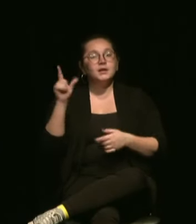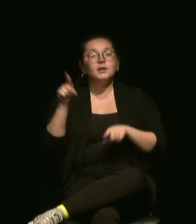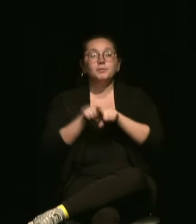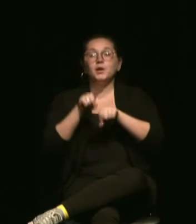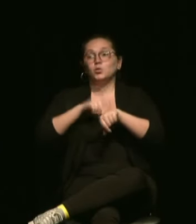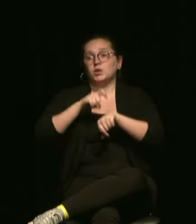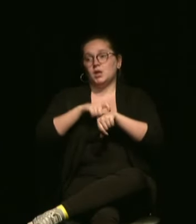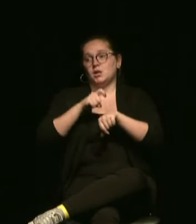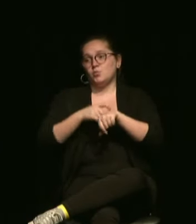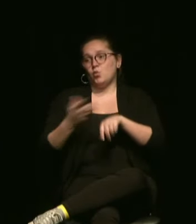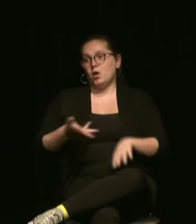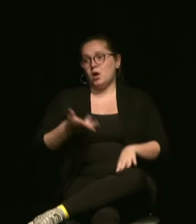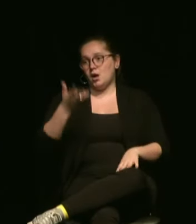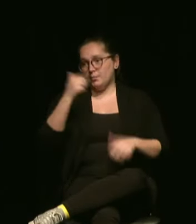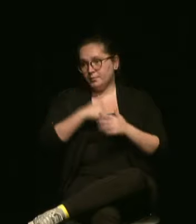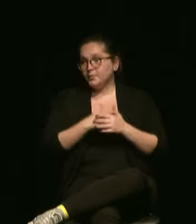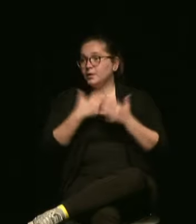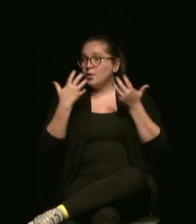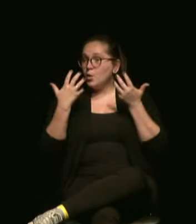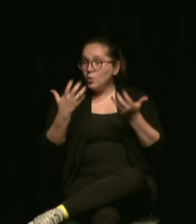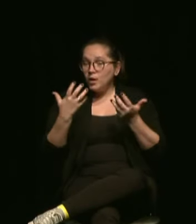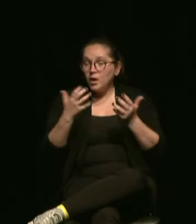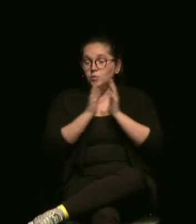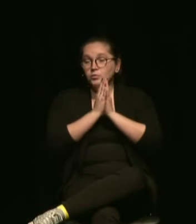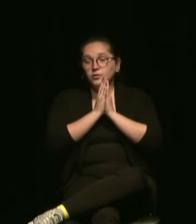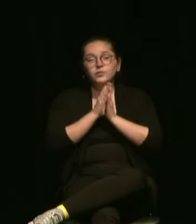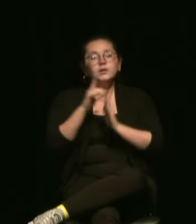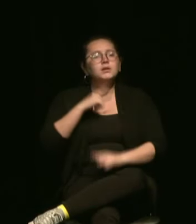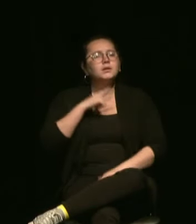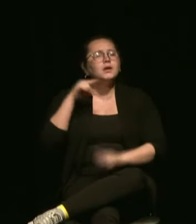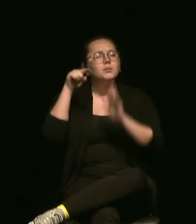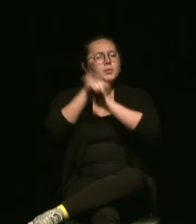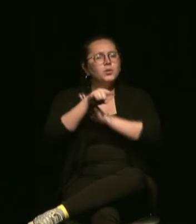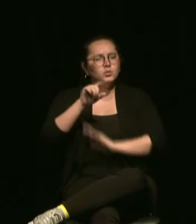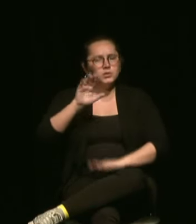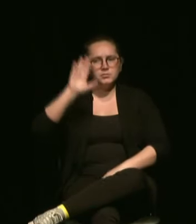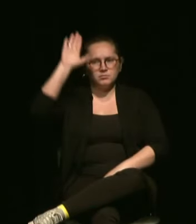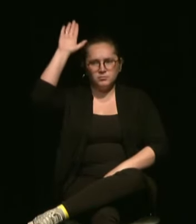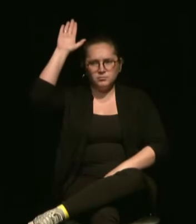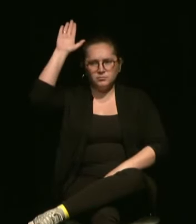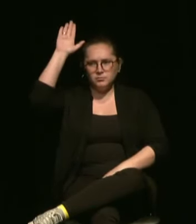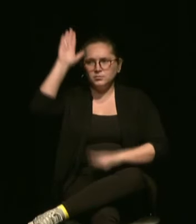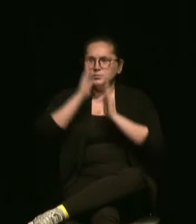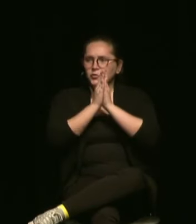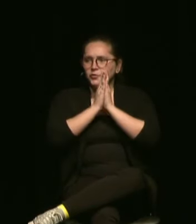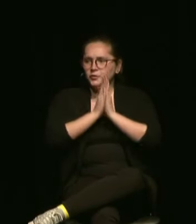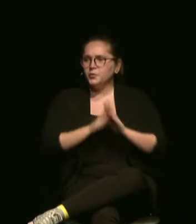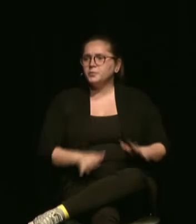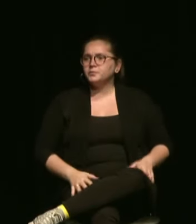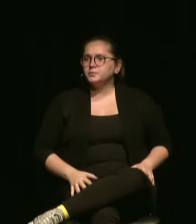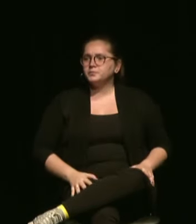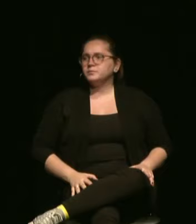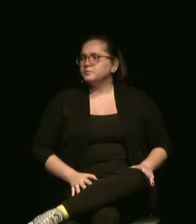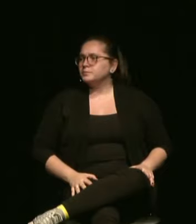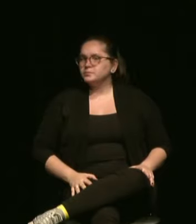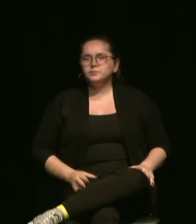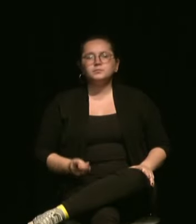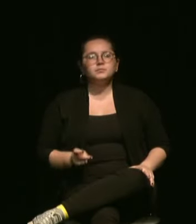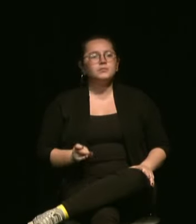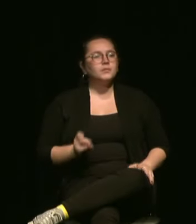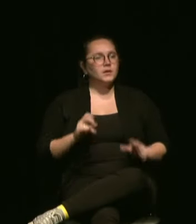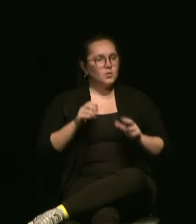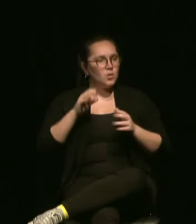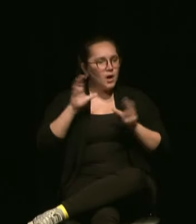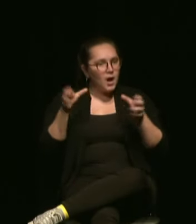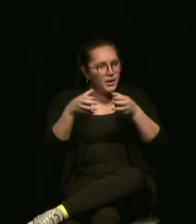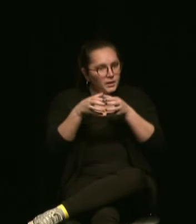otimizar o tempo. Então, eu queria pedir, quem tem pergunta para fazer, levanta a mão, por favor. Então, a equipe do Itaú